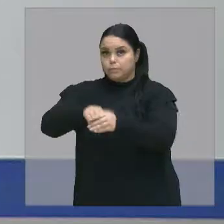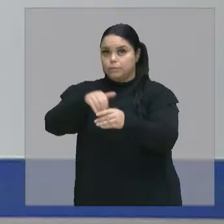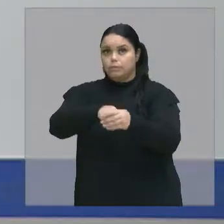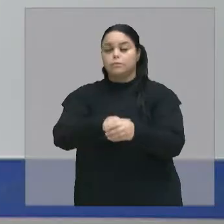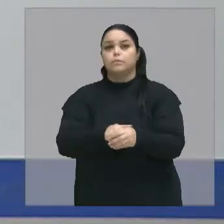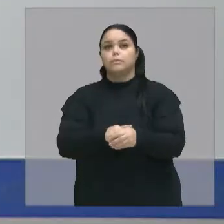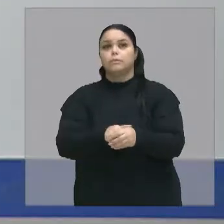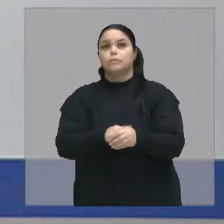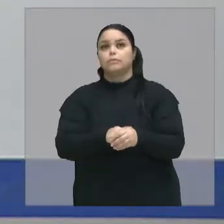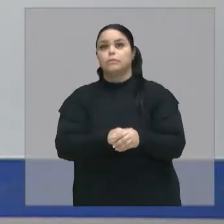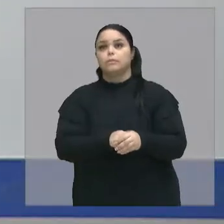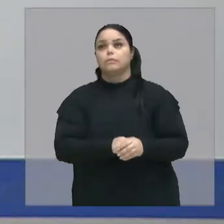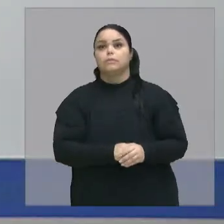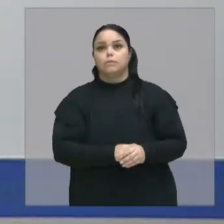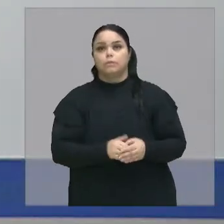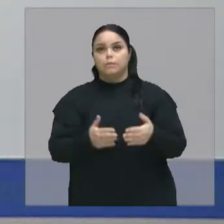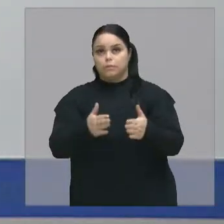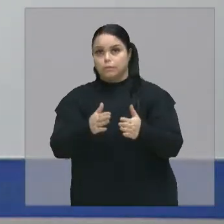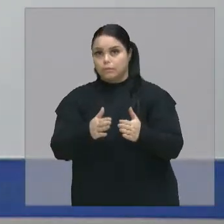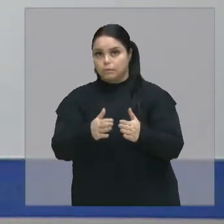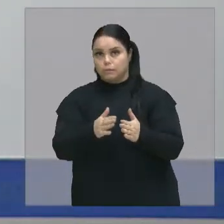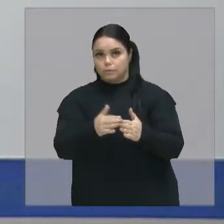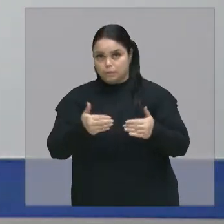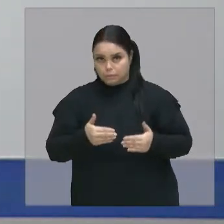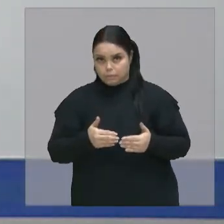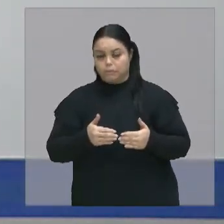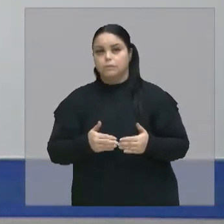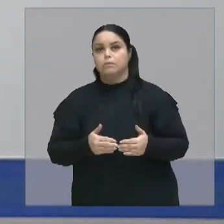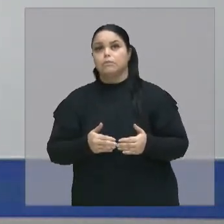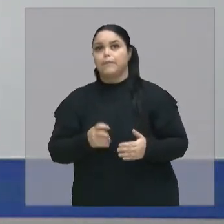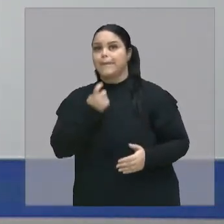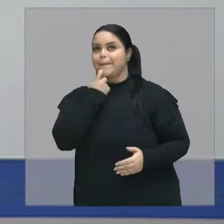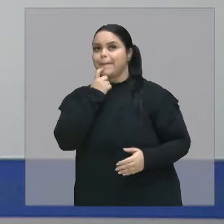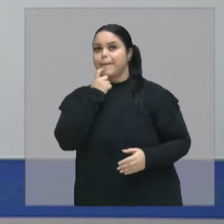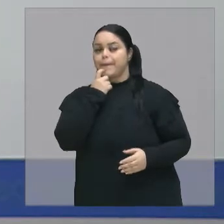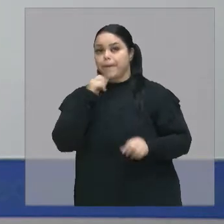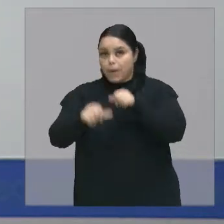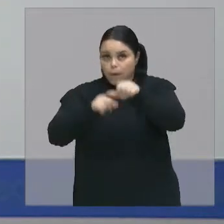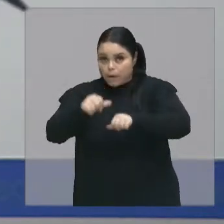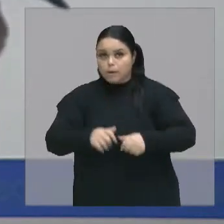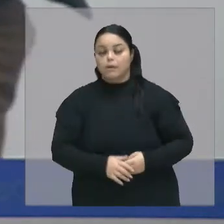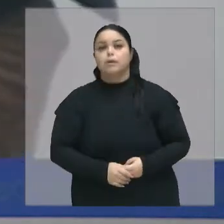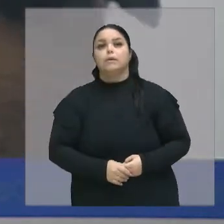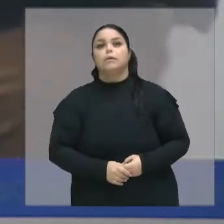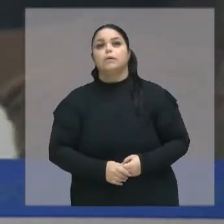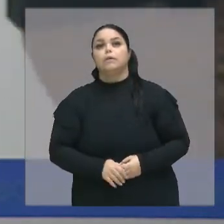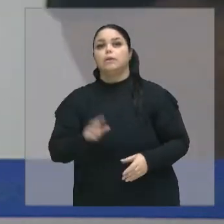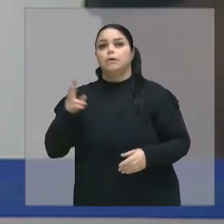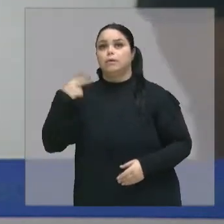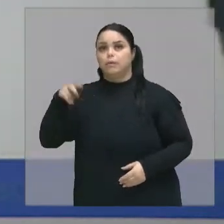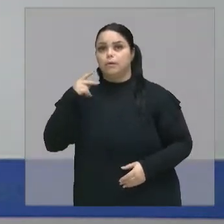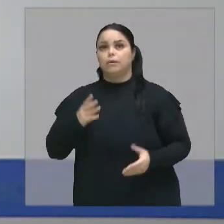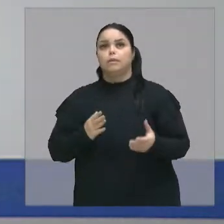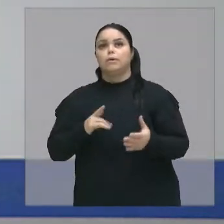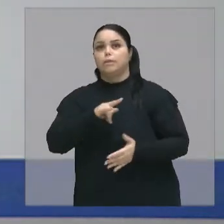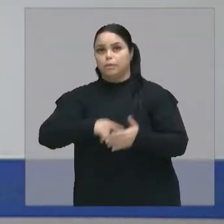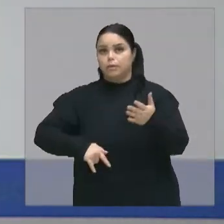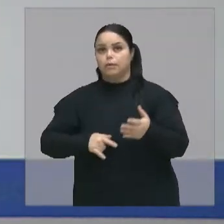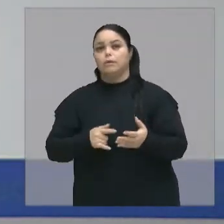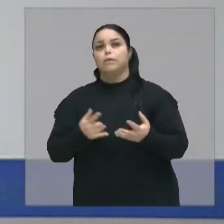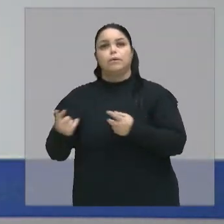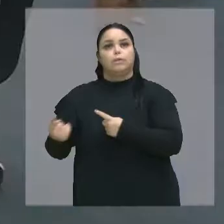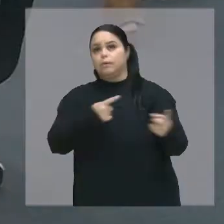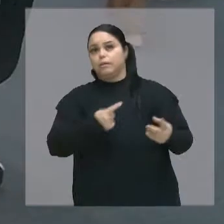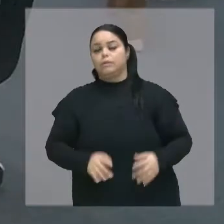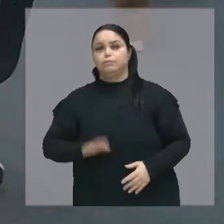os requerimentos que sofreram destaque pelo vereador Juvenil Silvério. Vereadores favoráveis ao documento, permaneçam como estão. Os contrários,